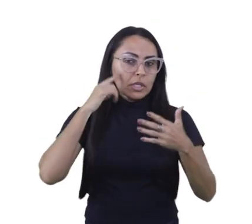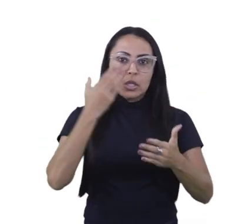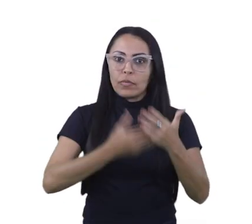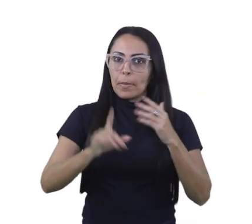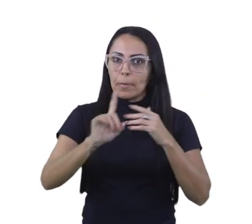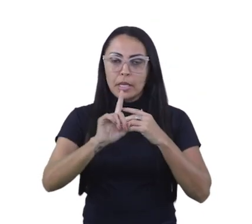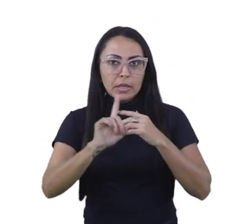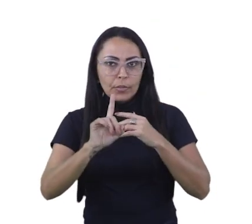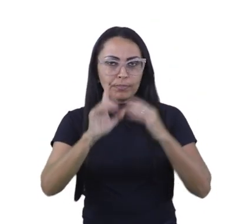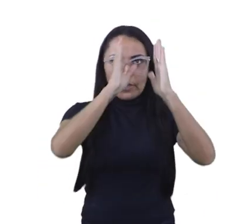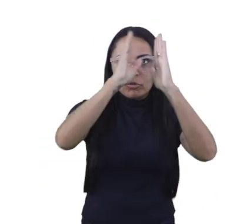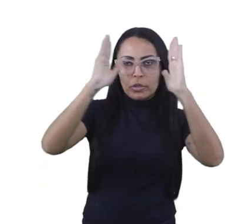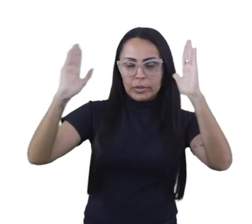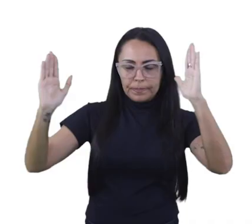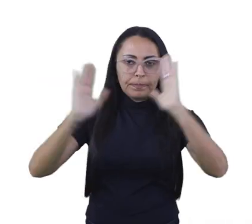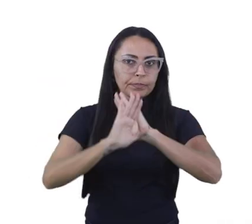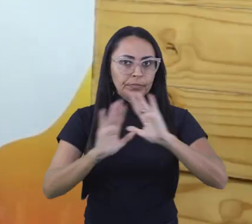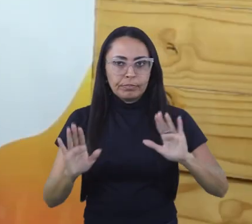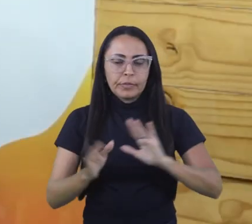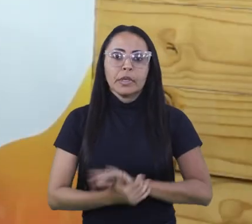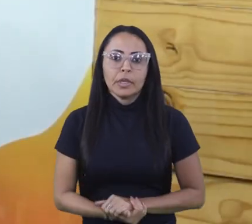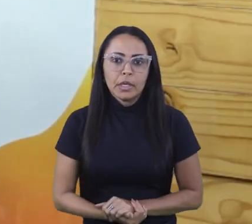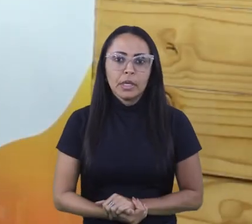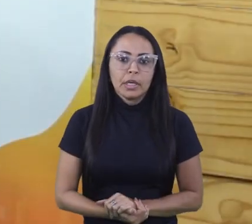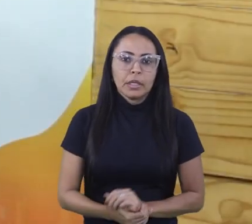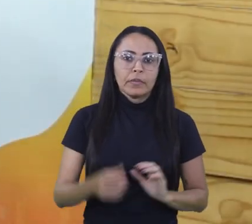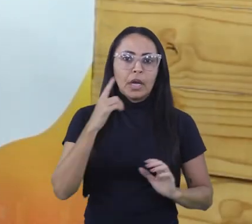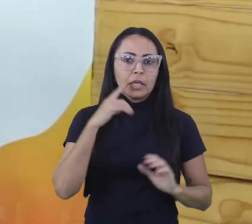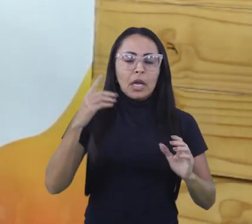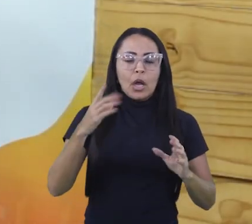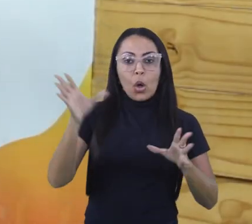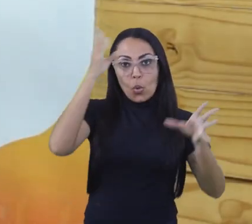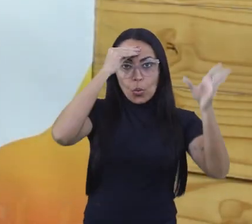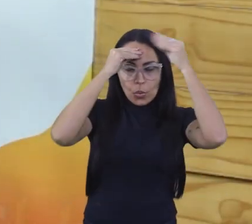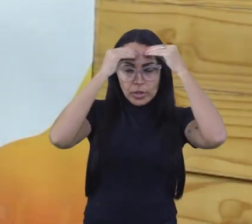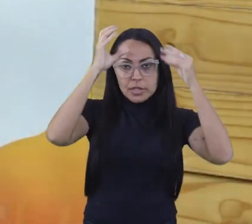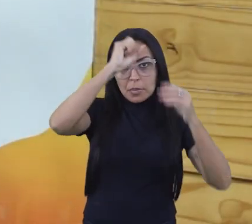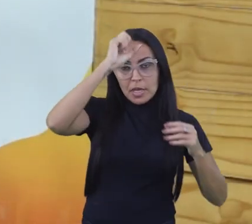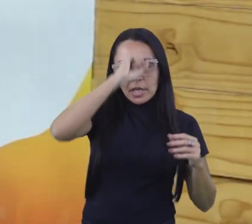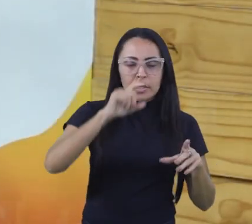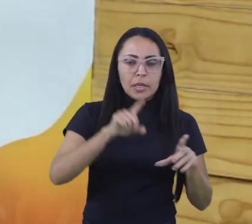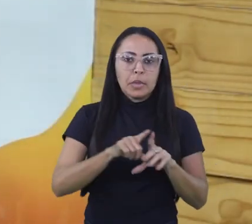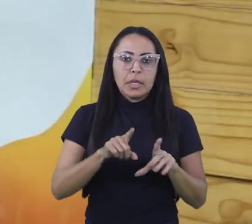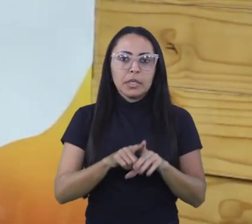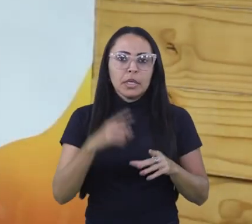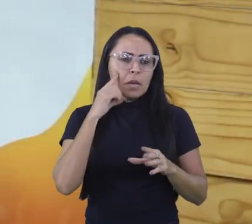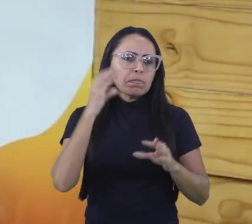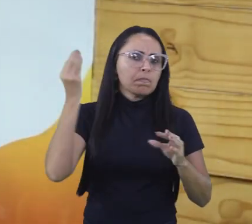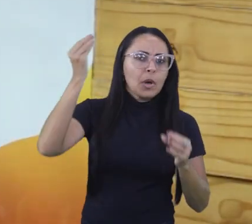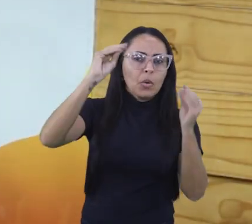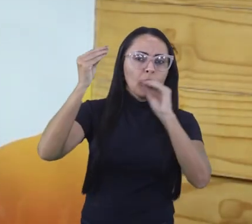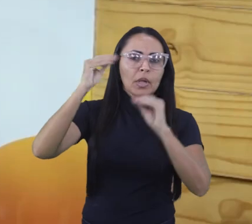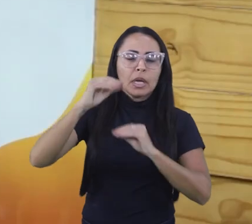na estante, por exemplo, fisicamente. Você não tem como perder, porque as áreas do conhecimento elas estão ali, né, colocadas, e as